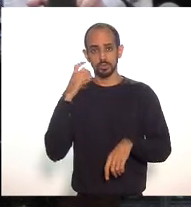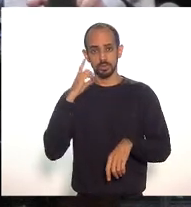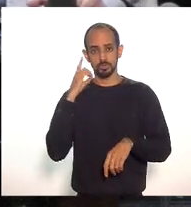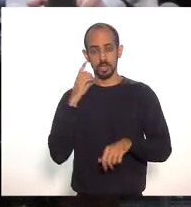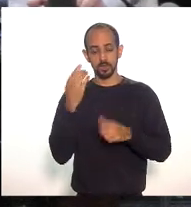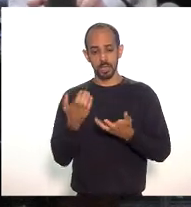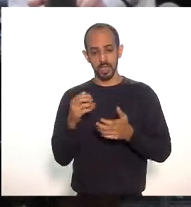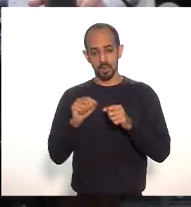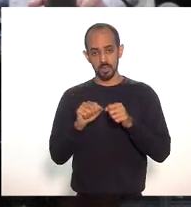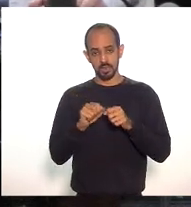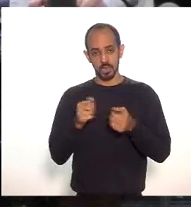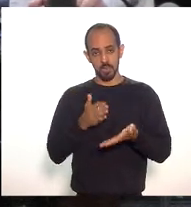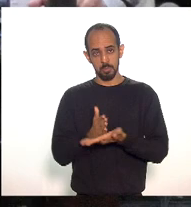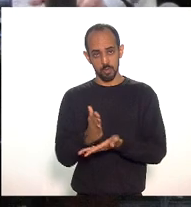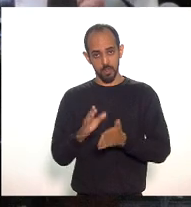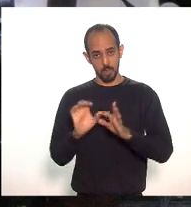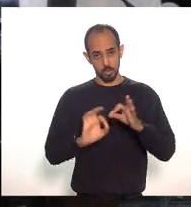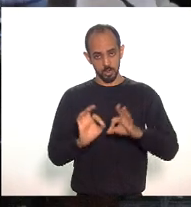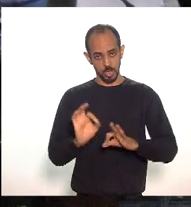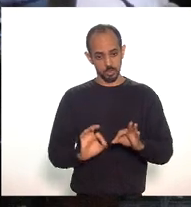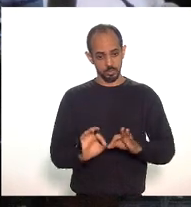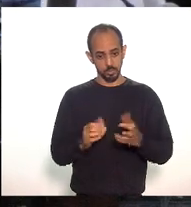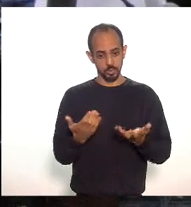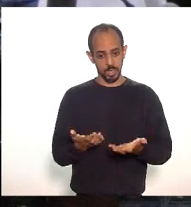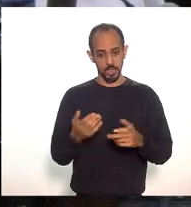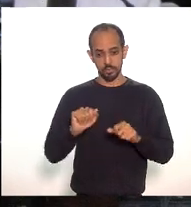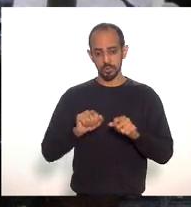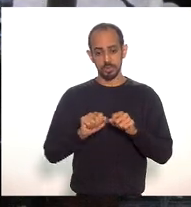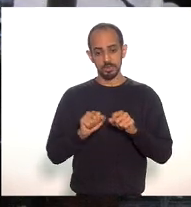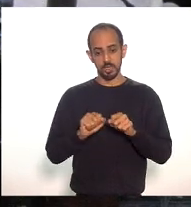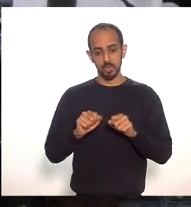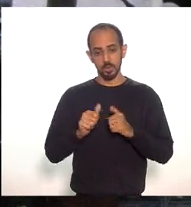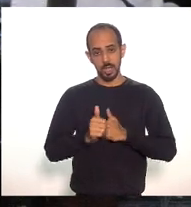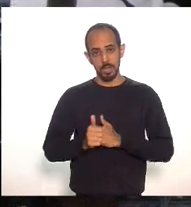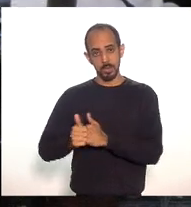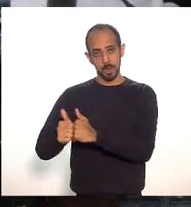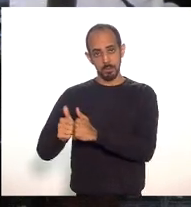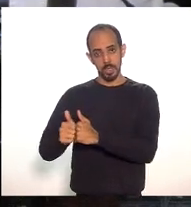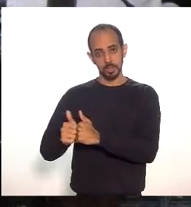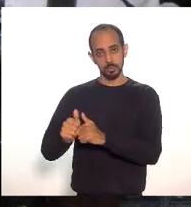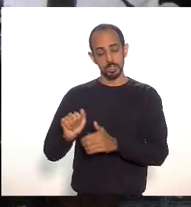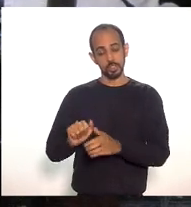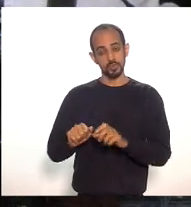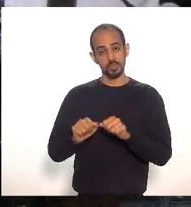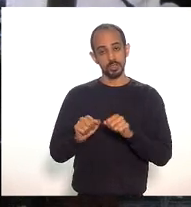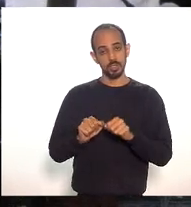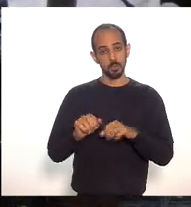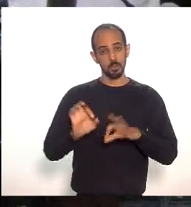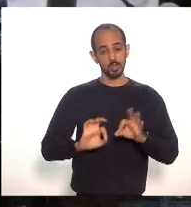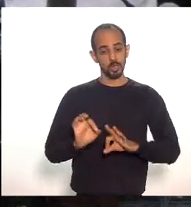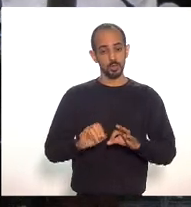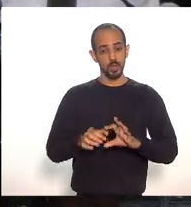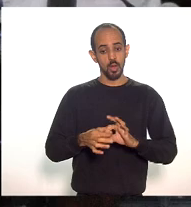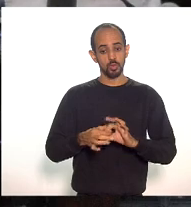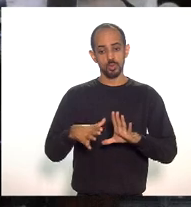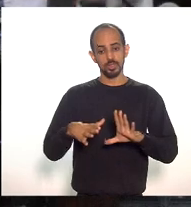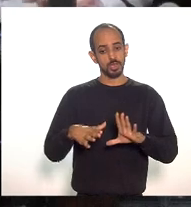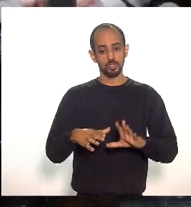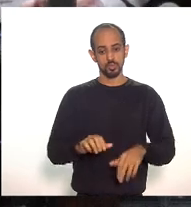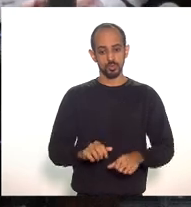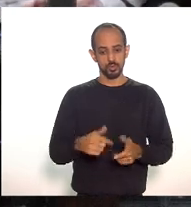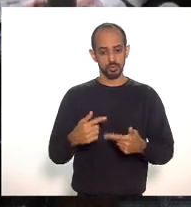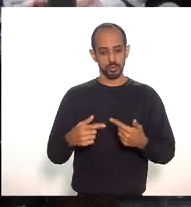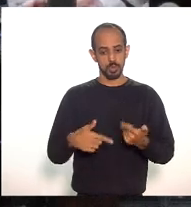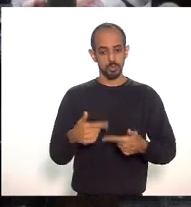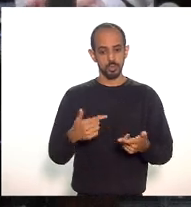provar um projeto tão queria dar esse caminhamento nós fazemos um projeto autorizativo quero ouvir o Deputado Luiz